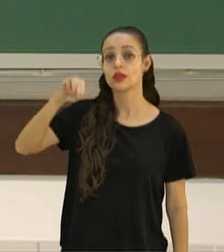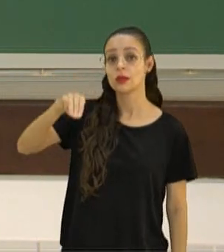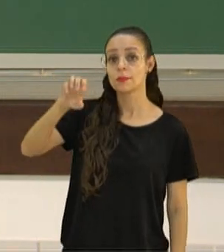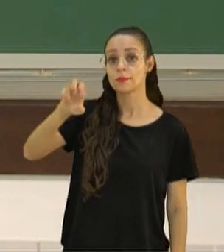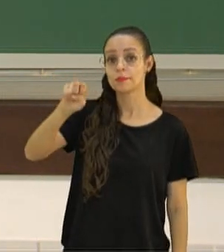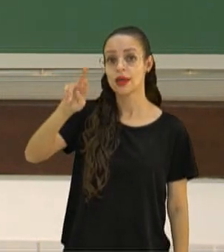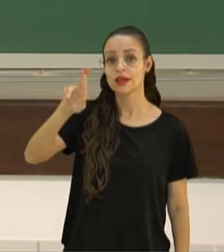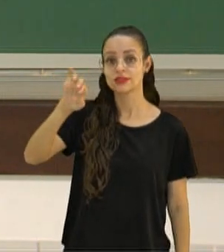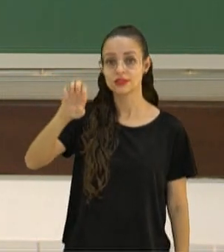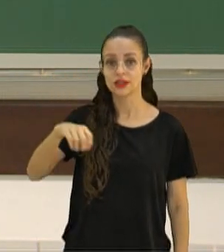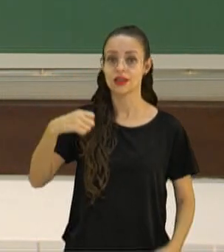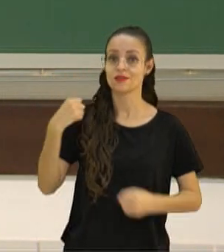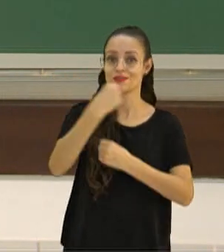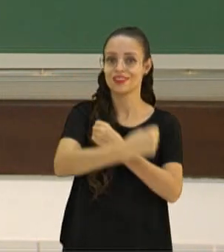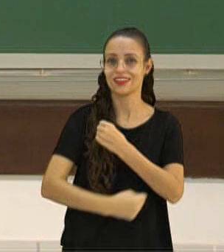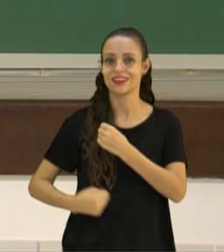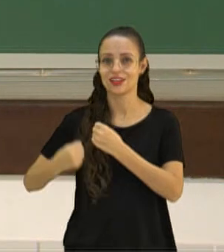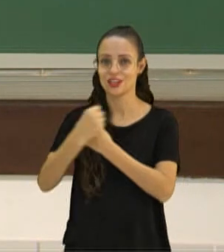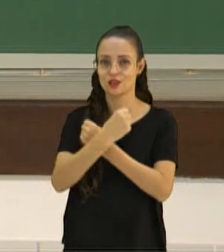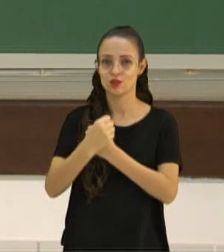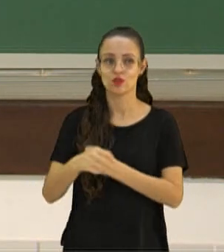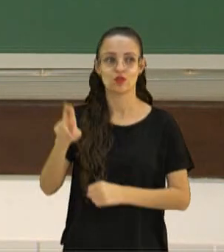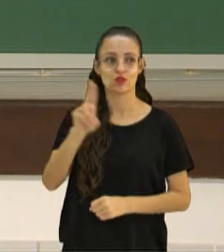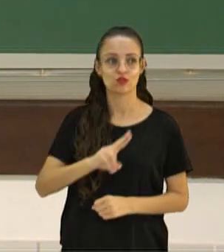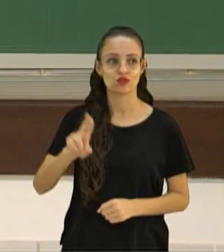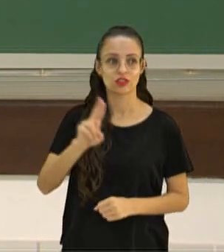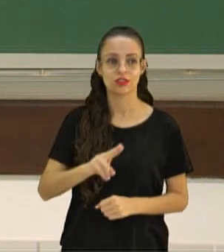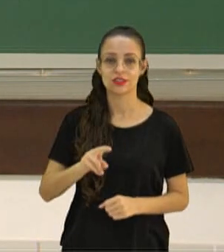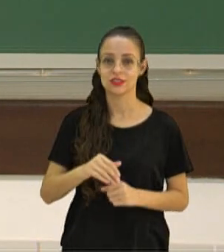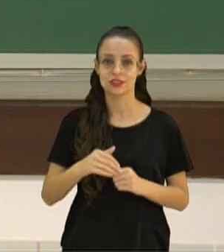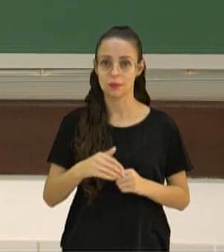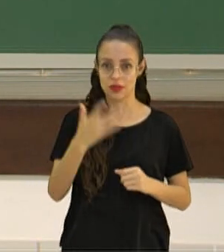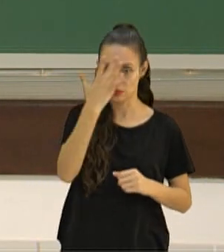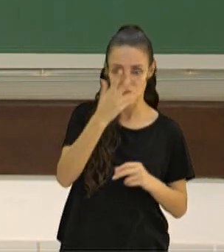aquela proteção ali para não dar